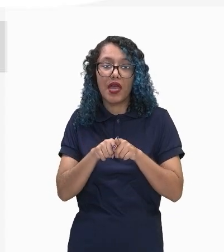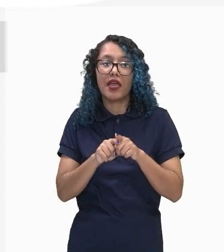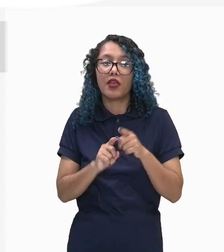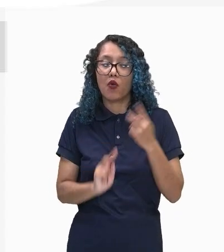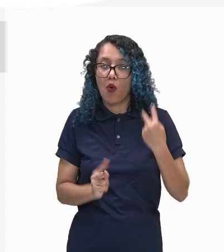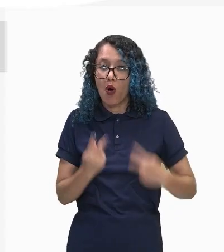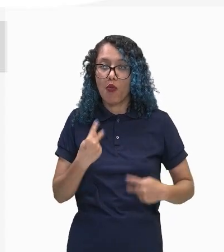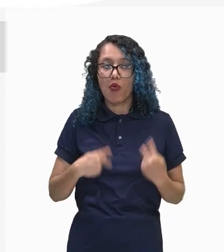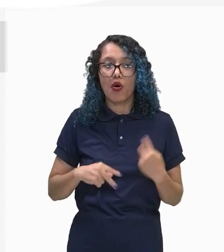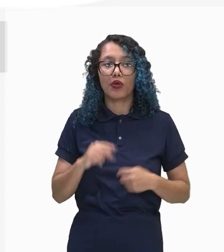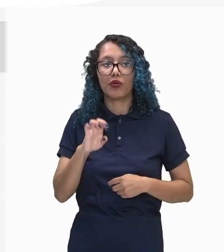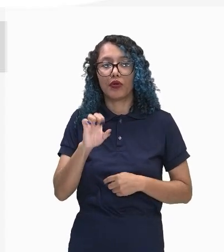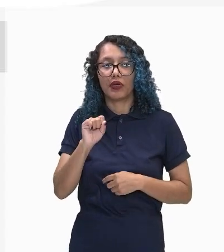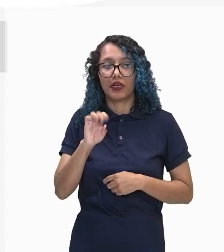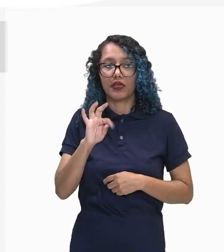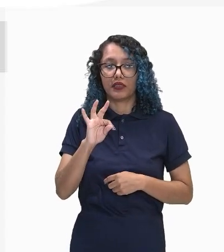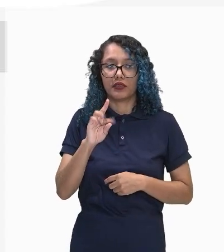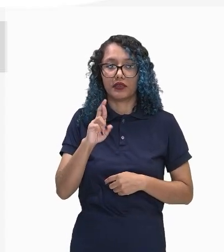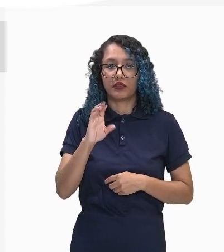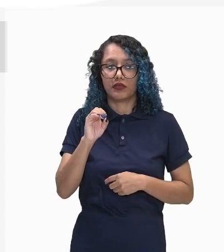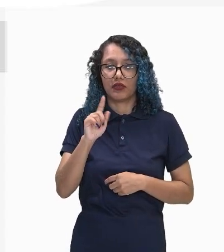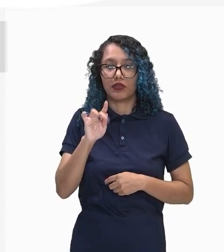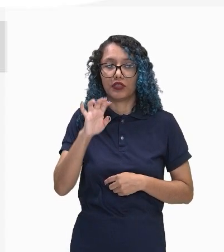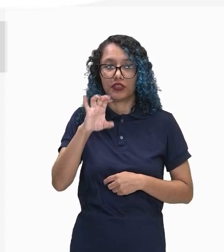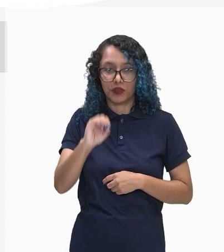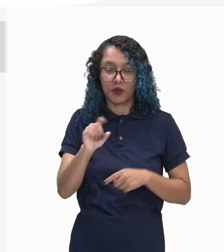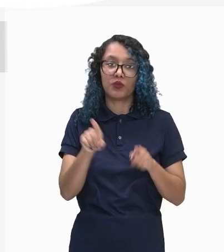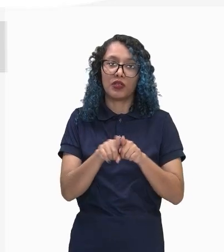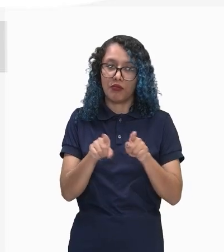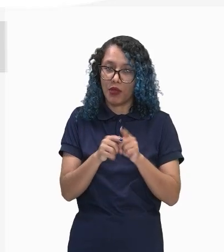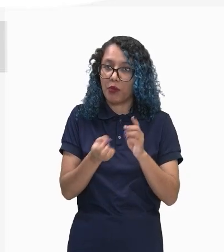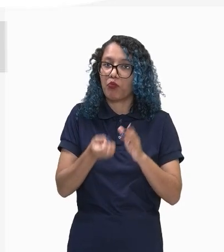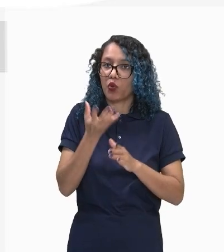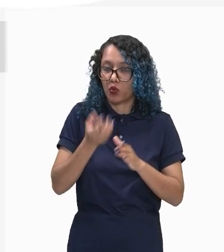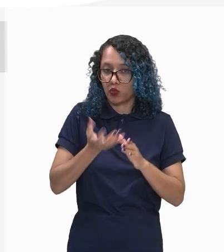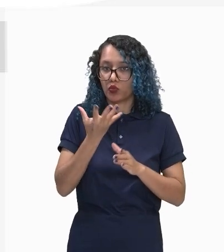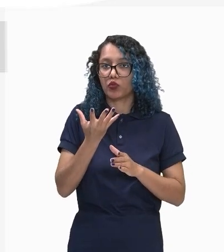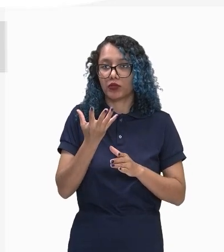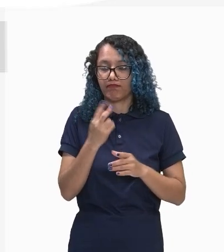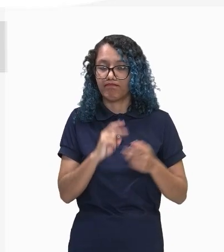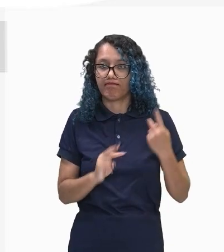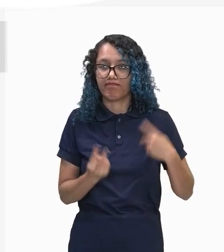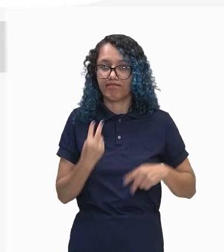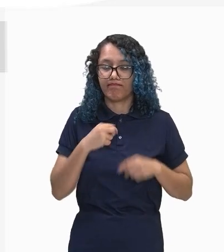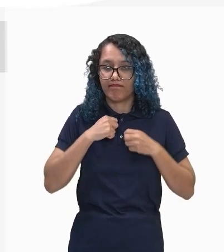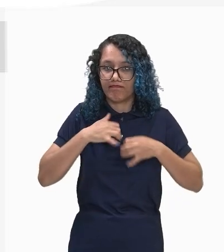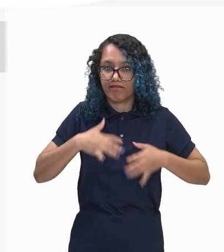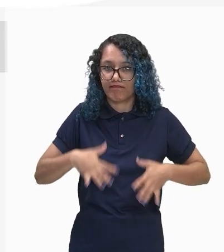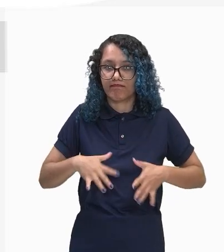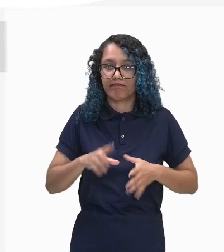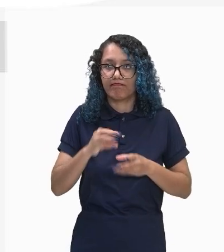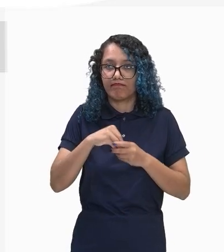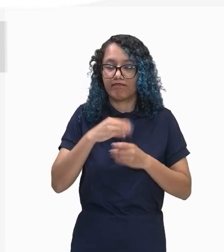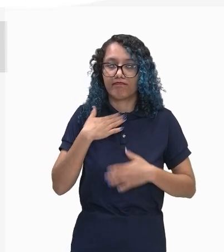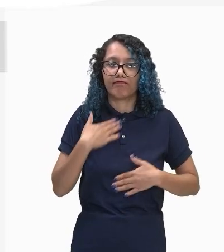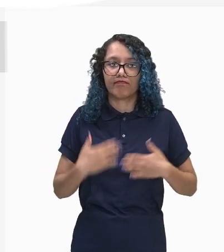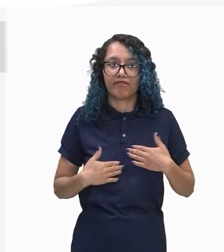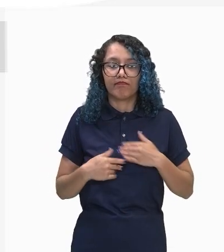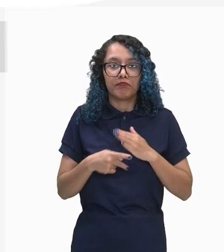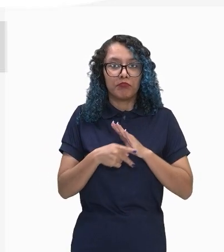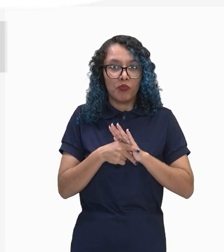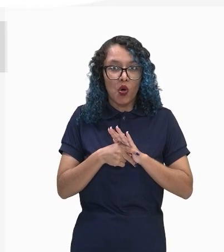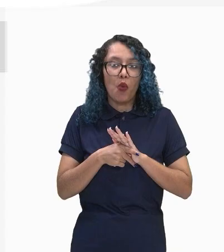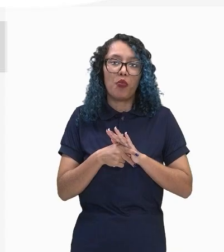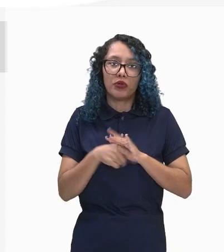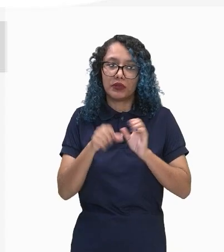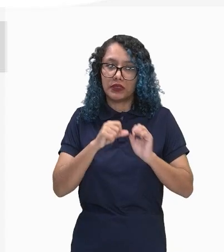um hormônio aí também muito importante para o organismo para o sistema reprodutivo feminino, né? E aí no caso